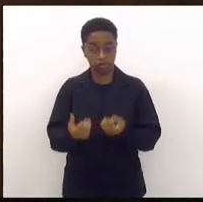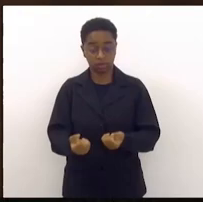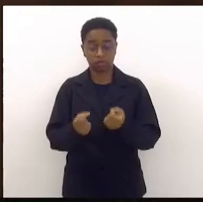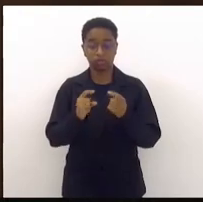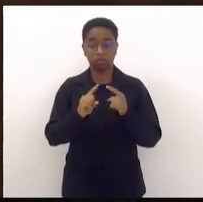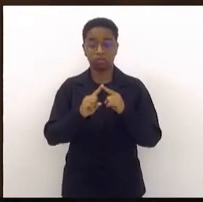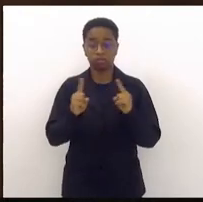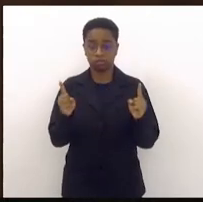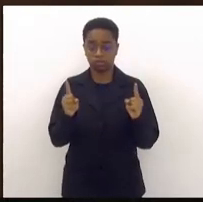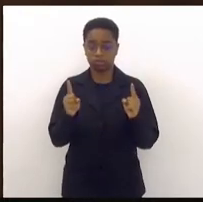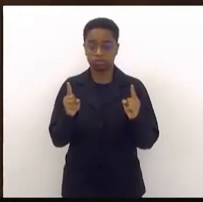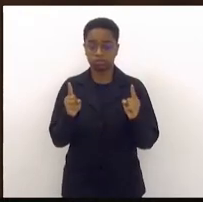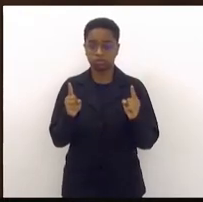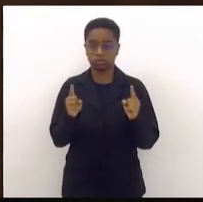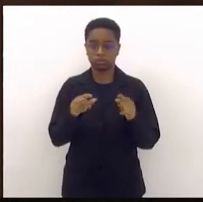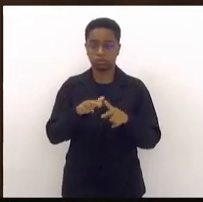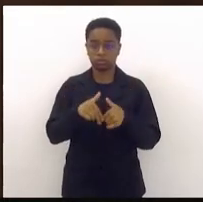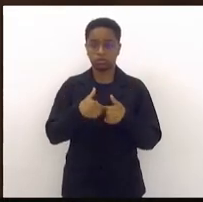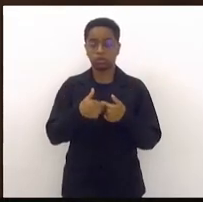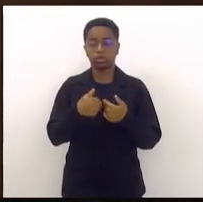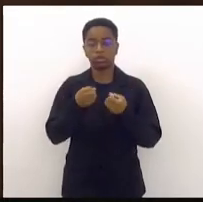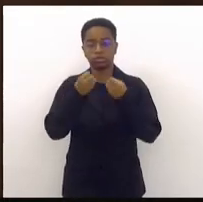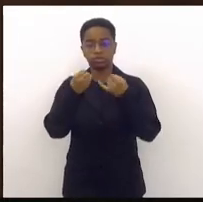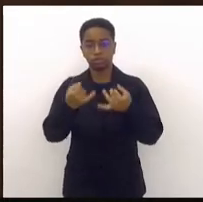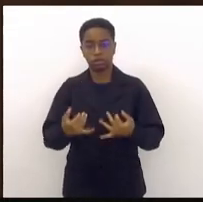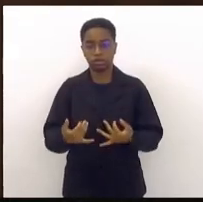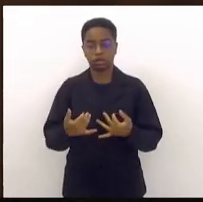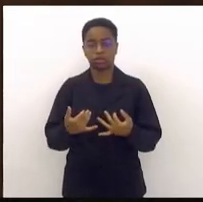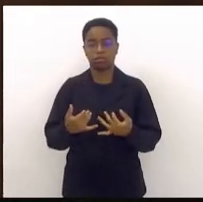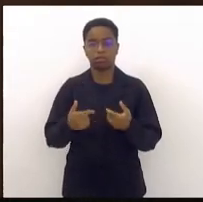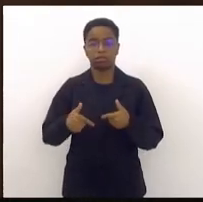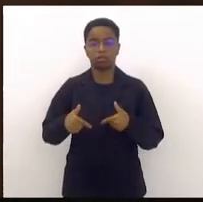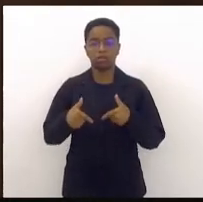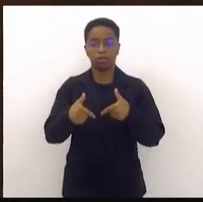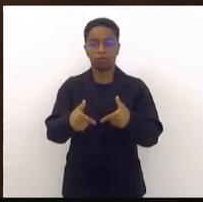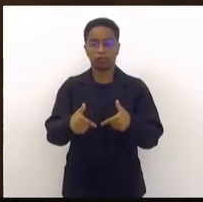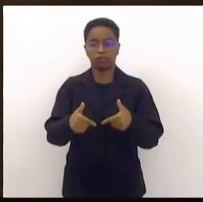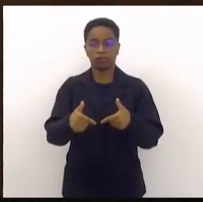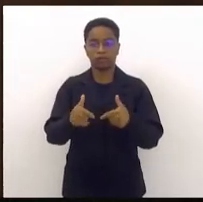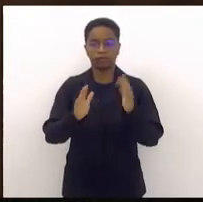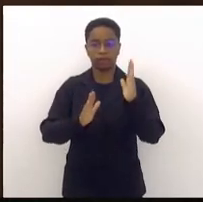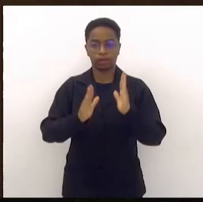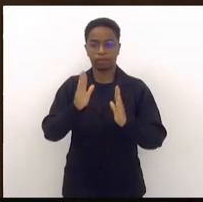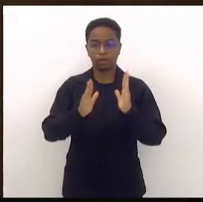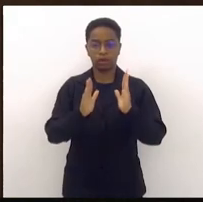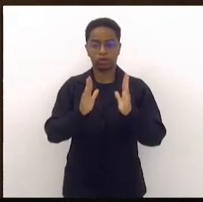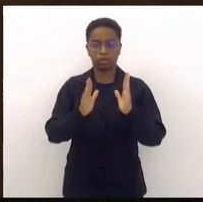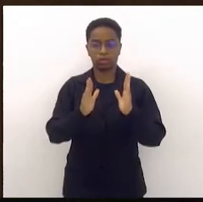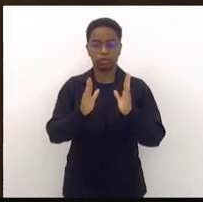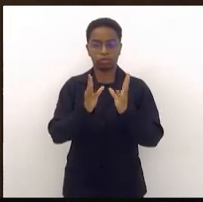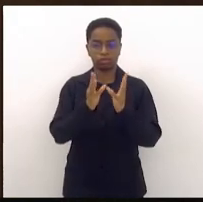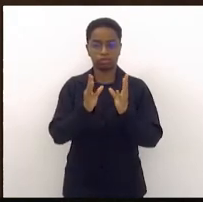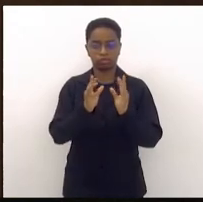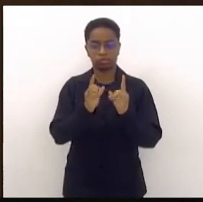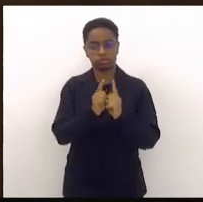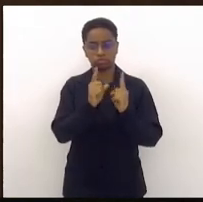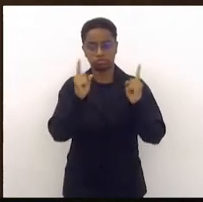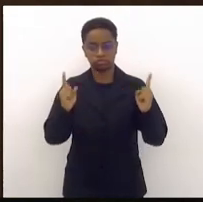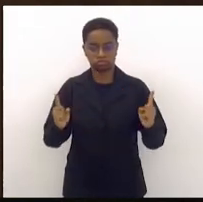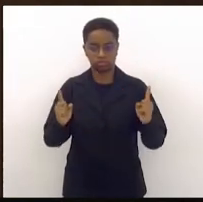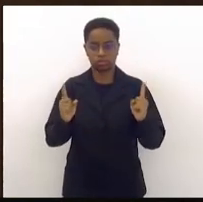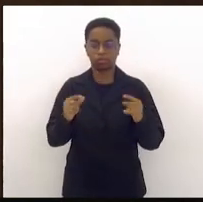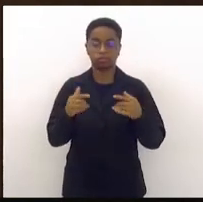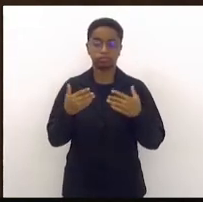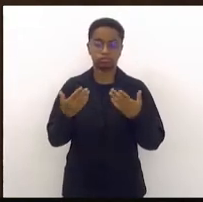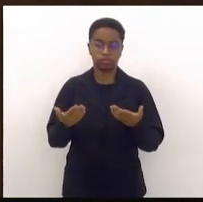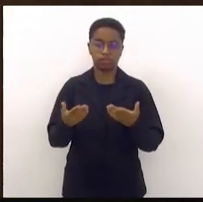mas em função da justificativa de tê-lo feito fora do prazo estabelecido pelo regime de recuperação fiscal,